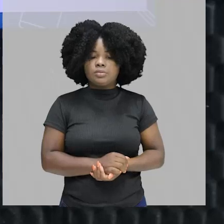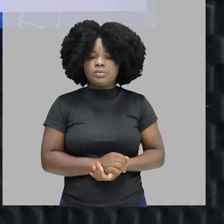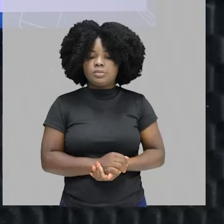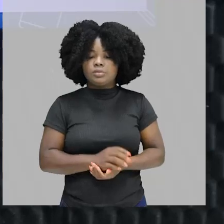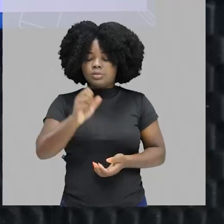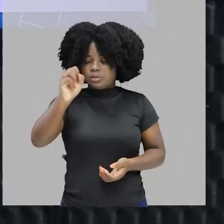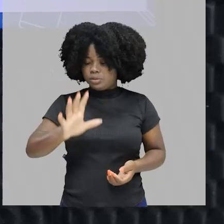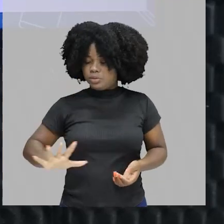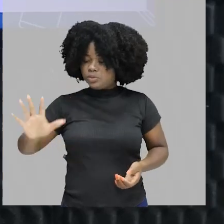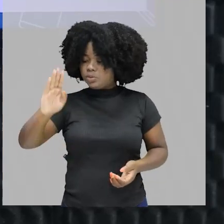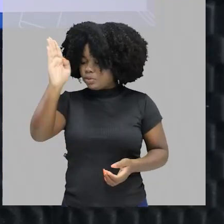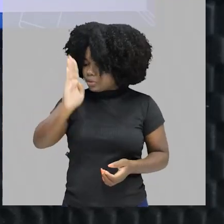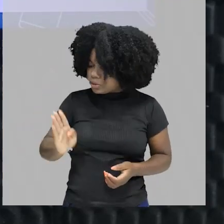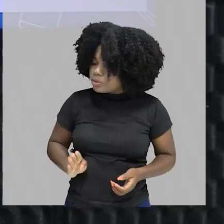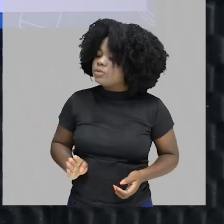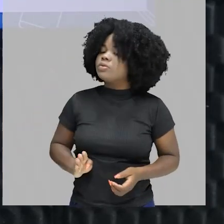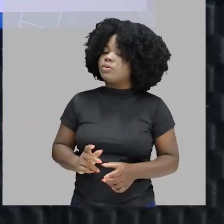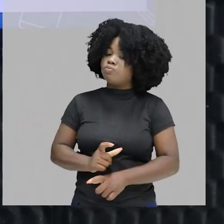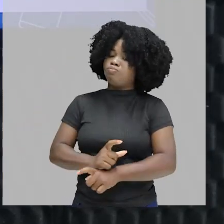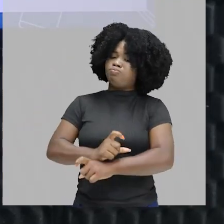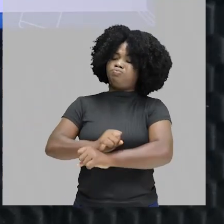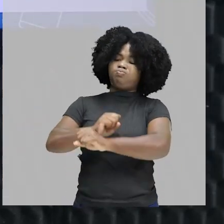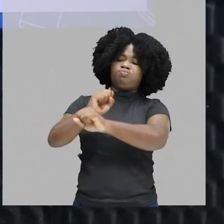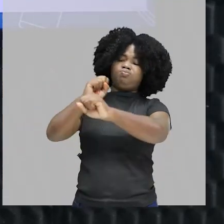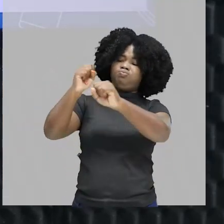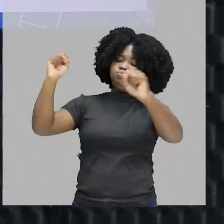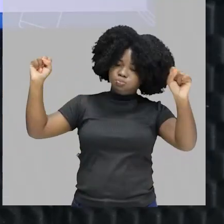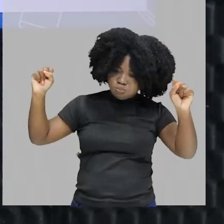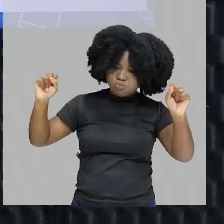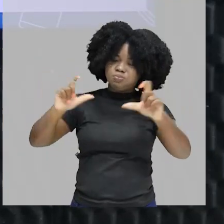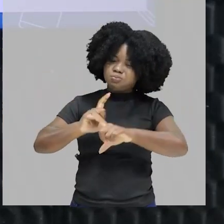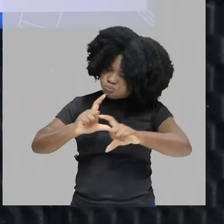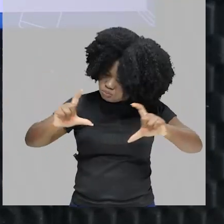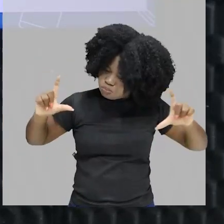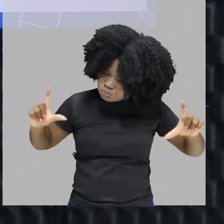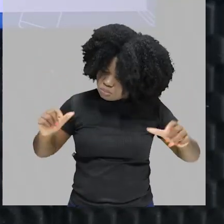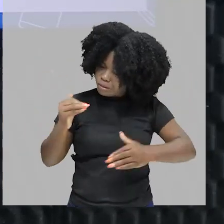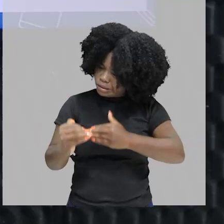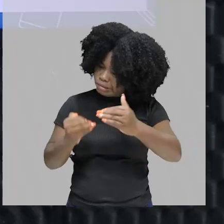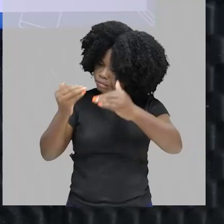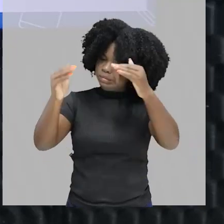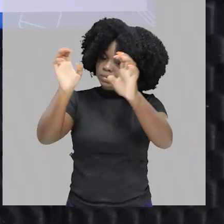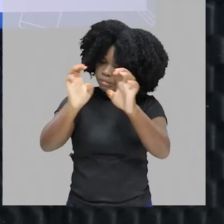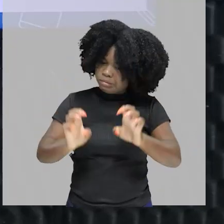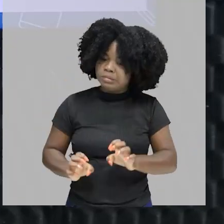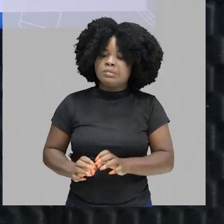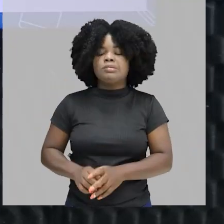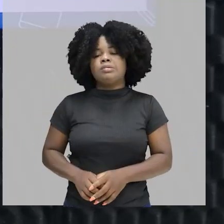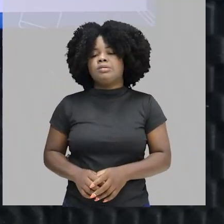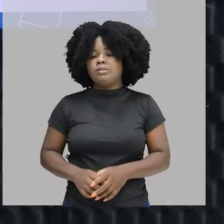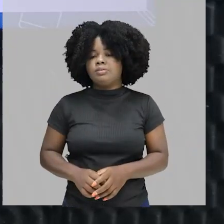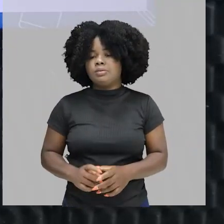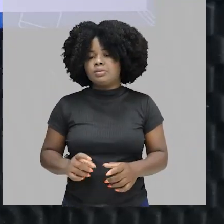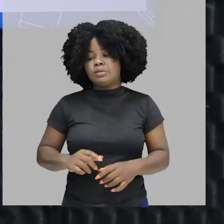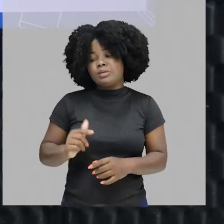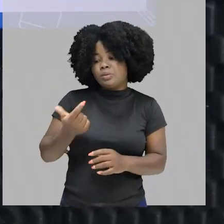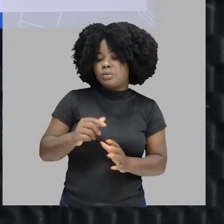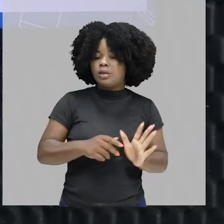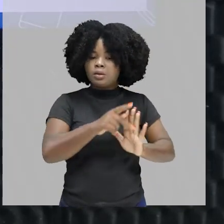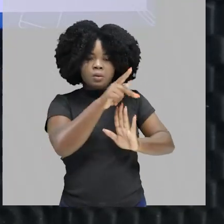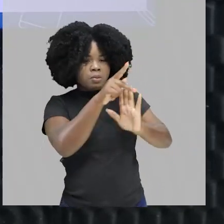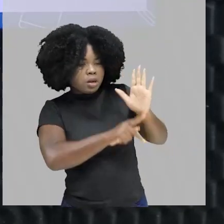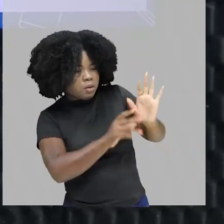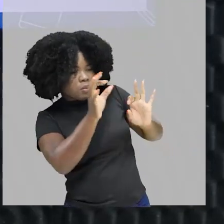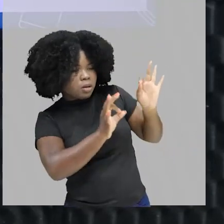sudeste do Brasil ela cresceu de uma forma desordenada, sem um planejamento adequado, o que nós chamamos de